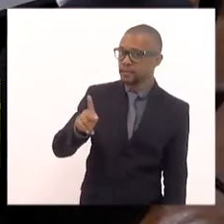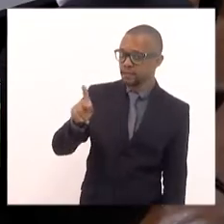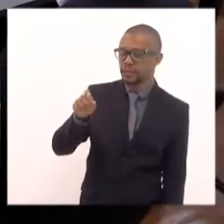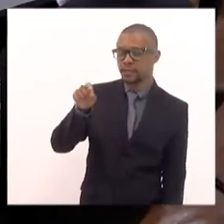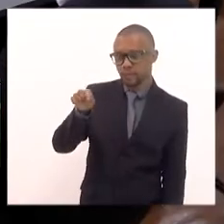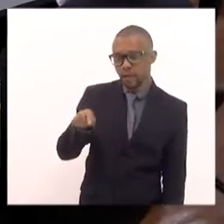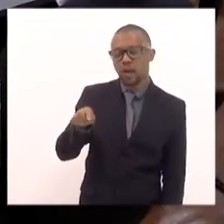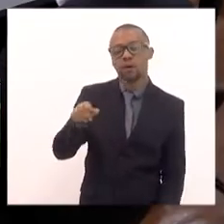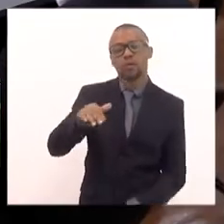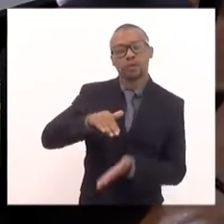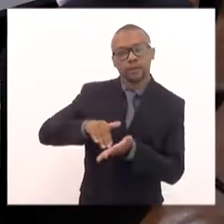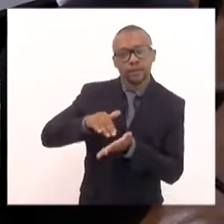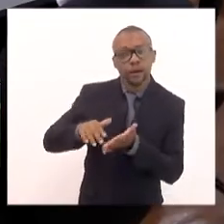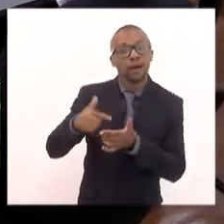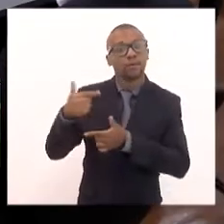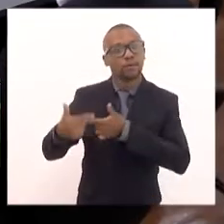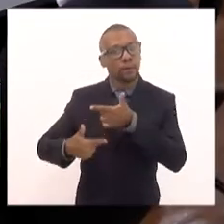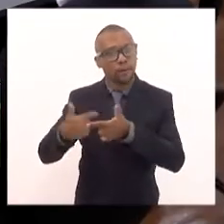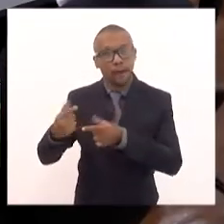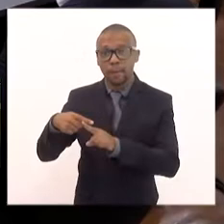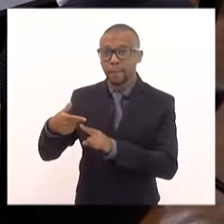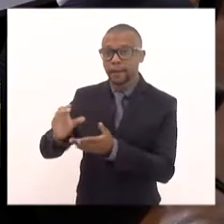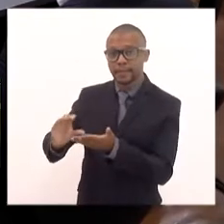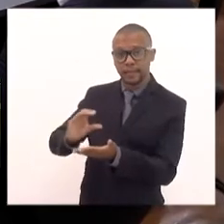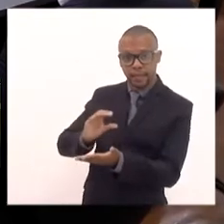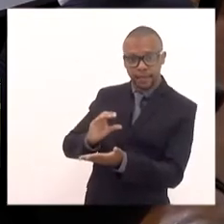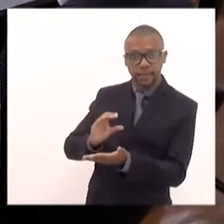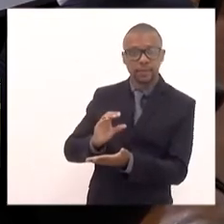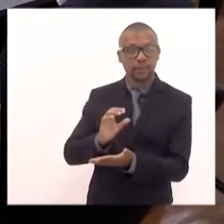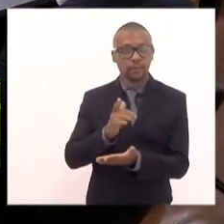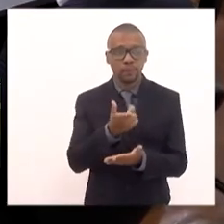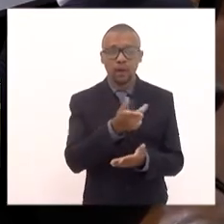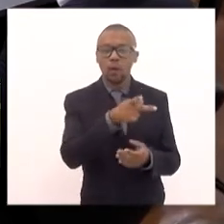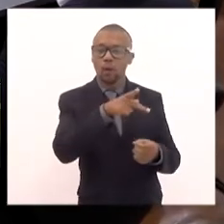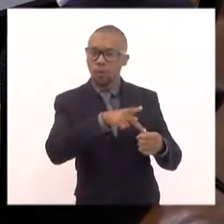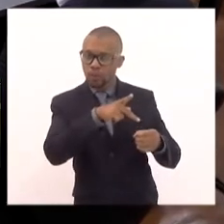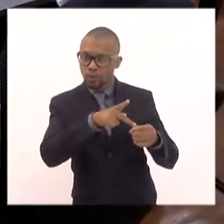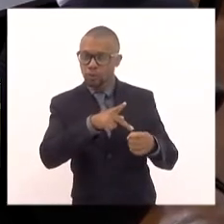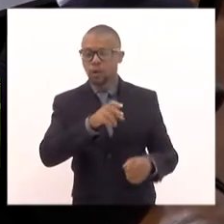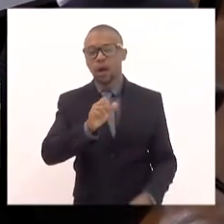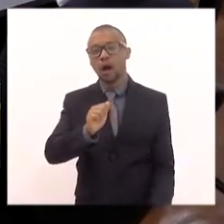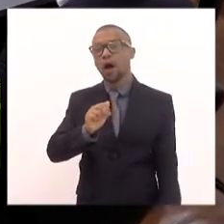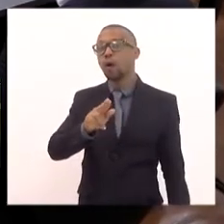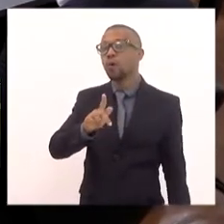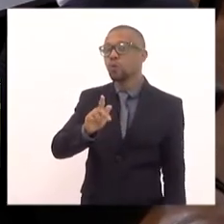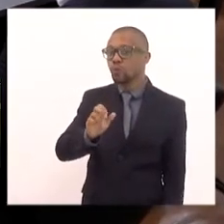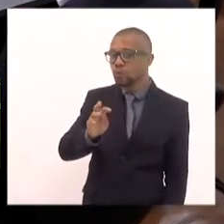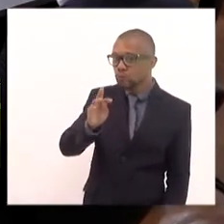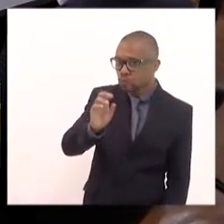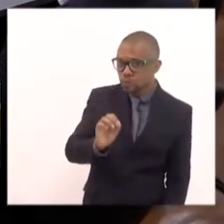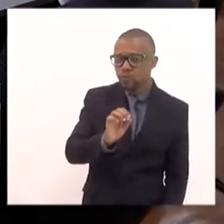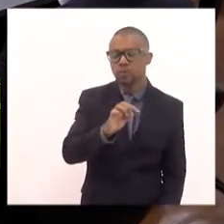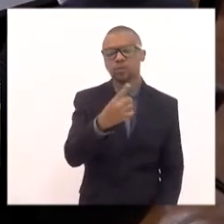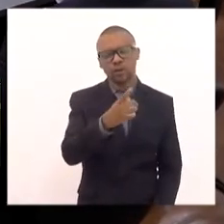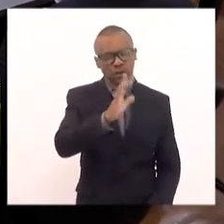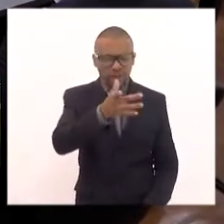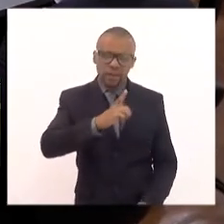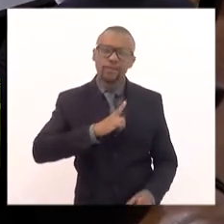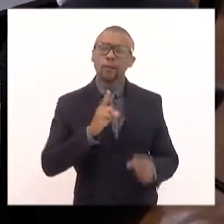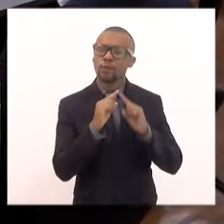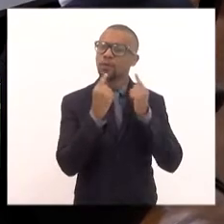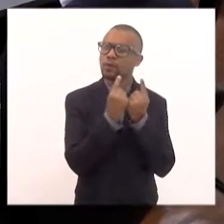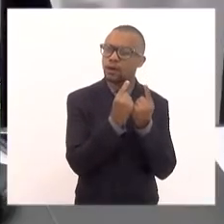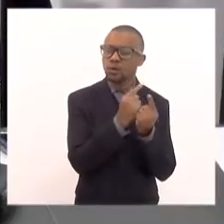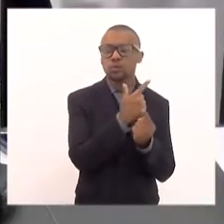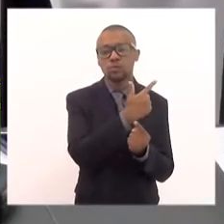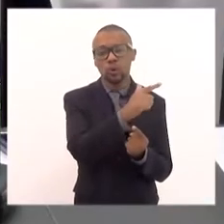o procurador Augusto Werneck. Já temos estado com o procurador em outras oportunidades. O